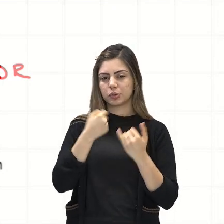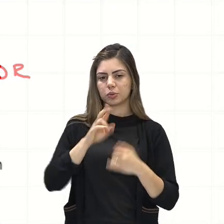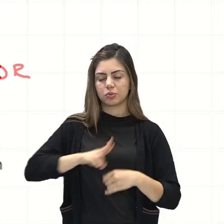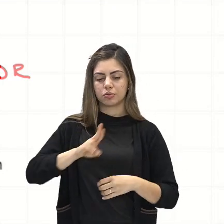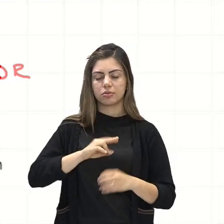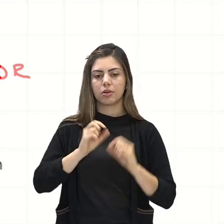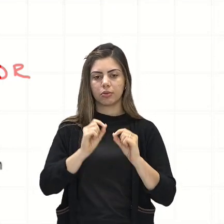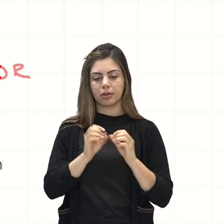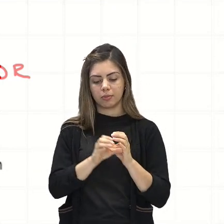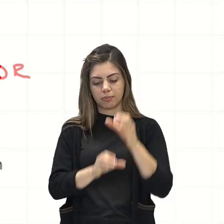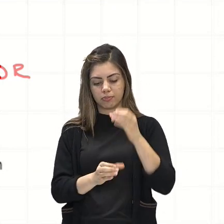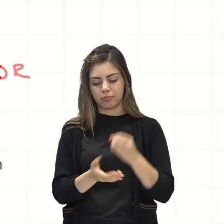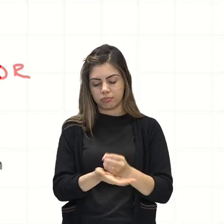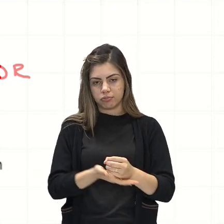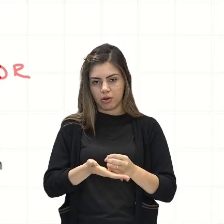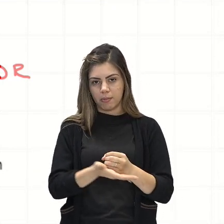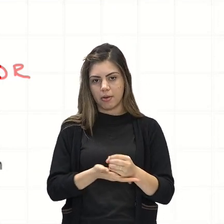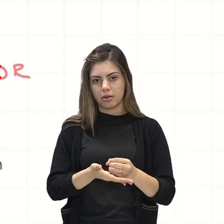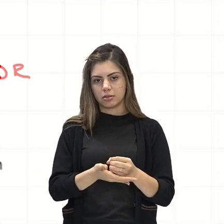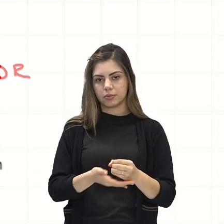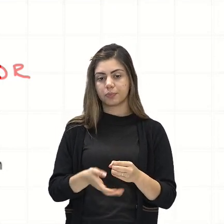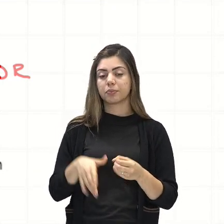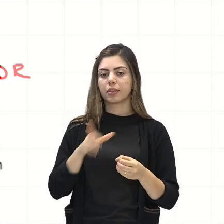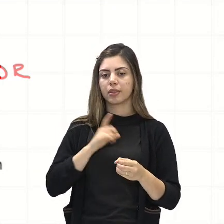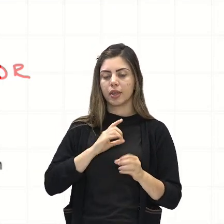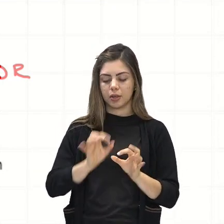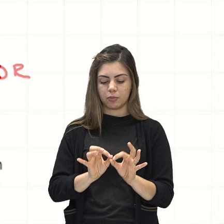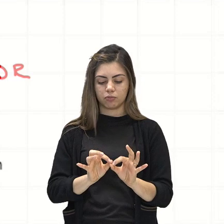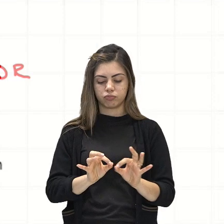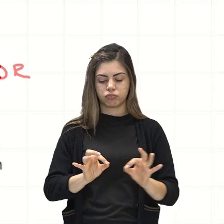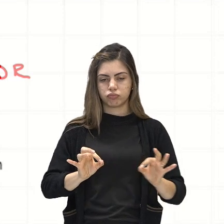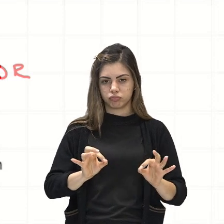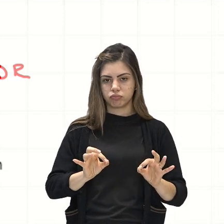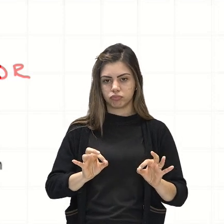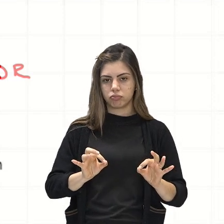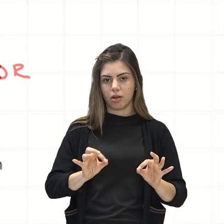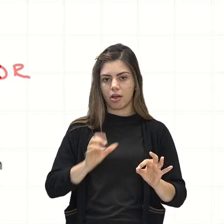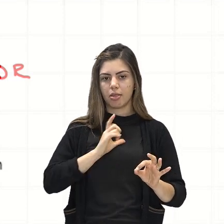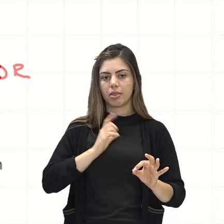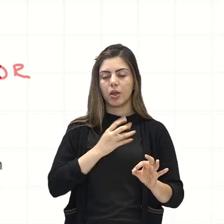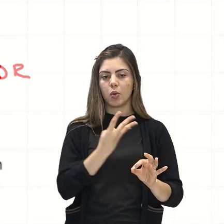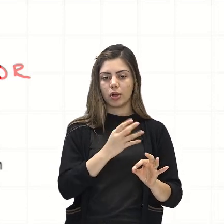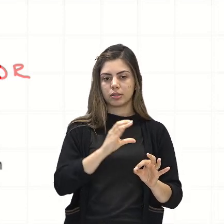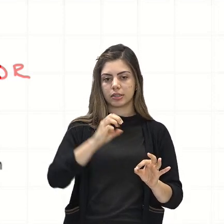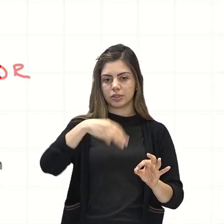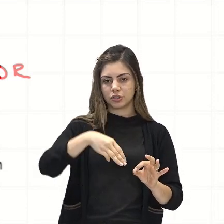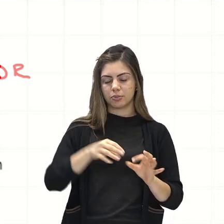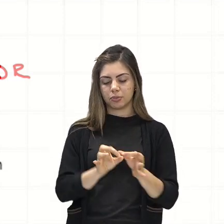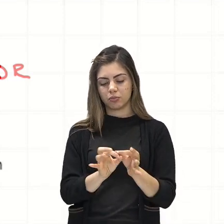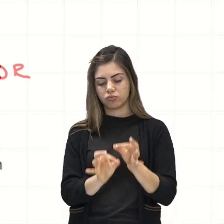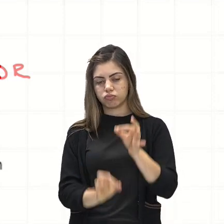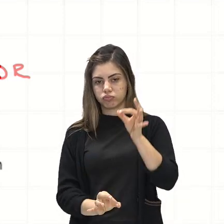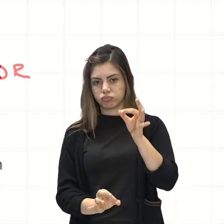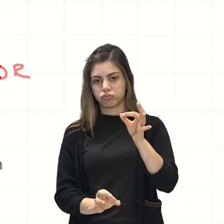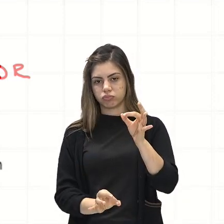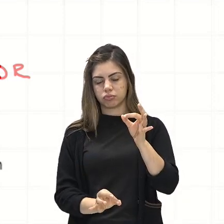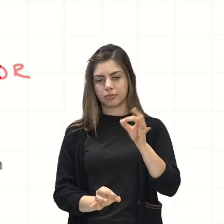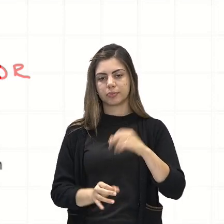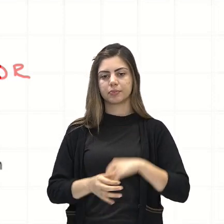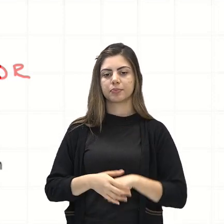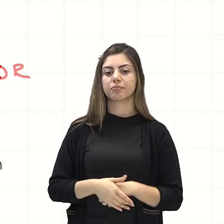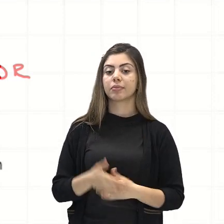raio está aqui, olha, 4 centímetros. E aqui está a altura.